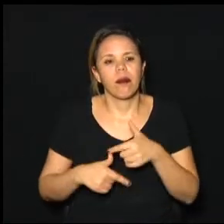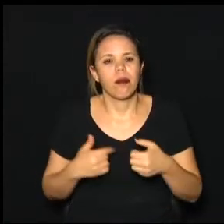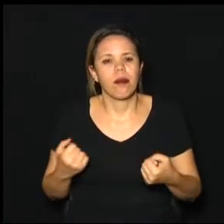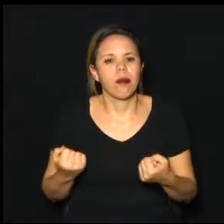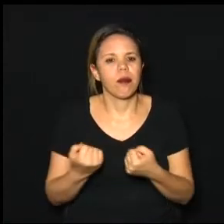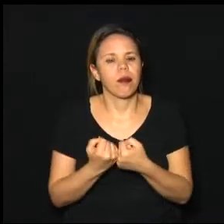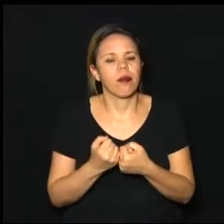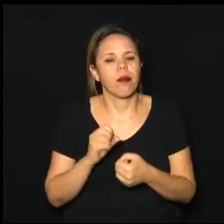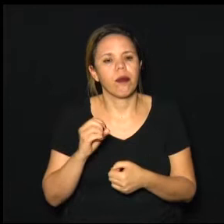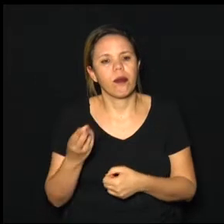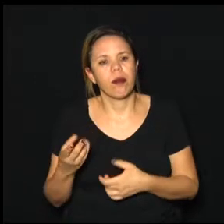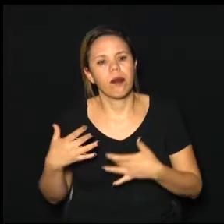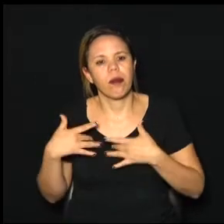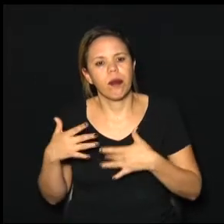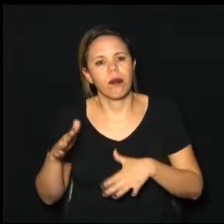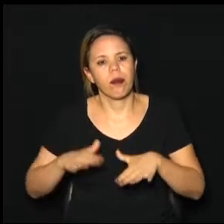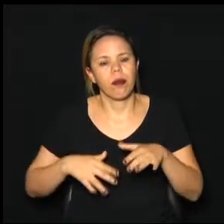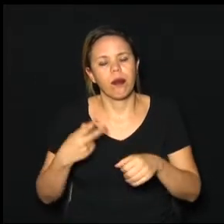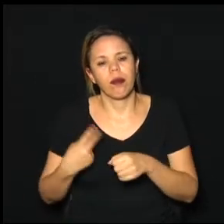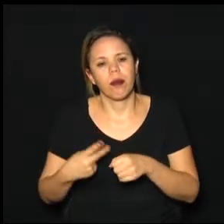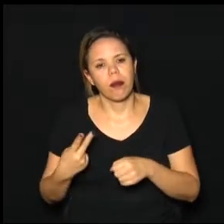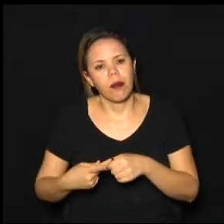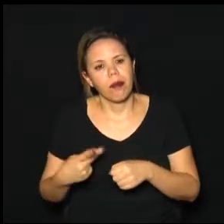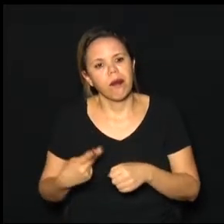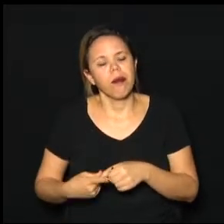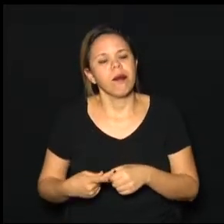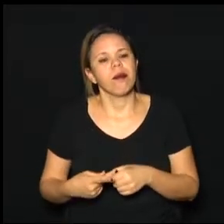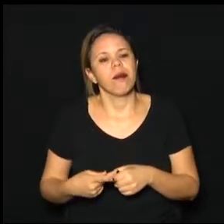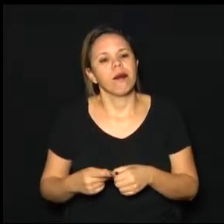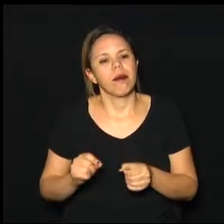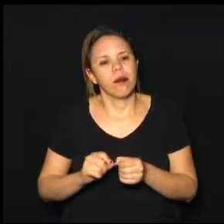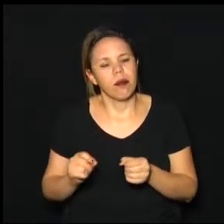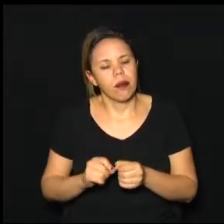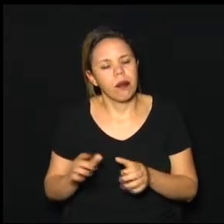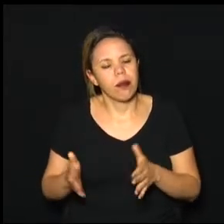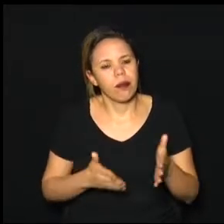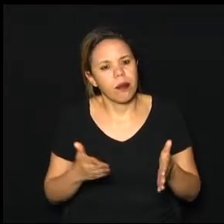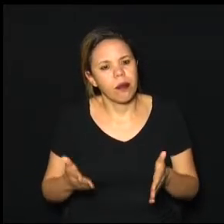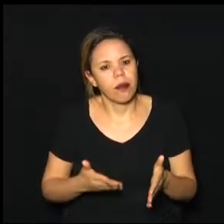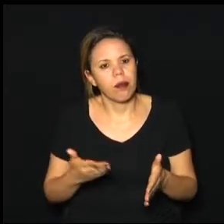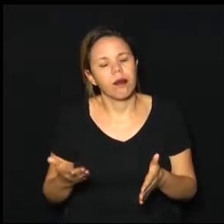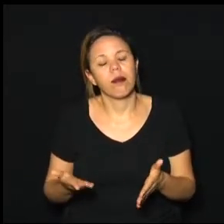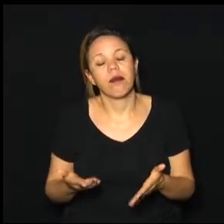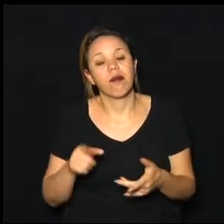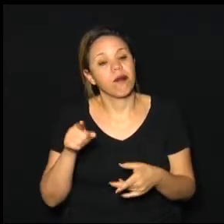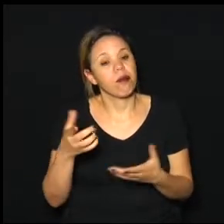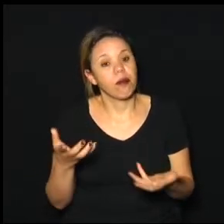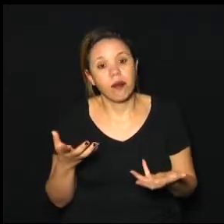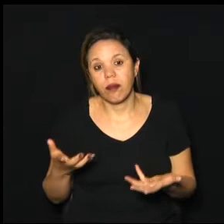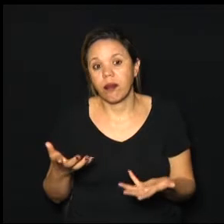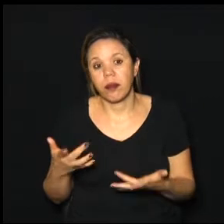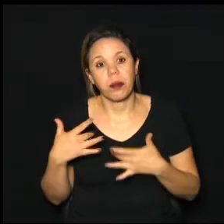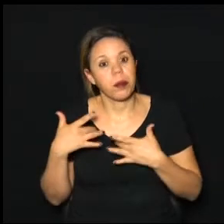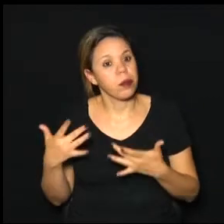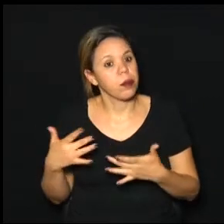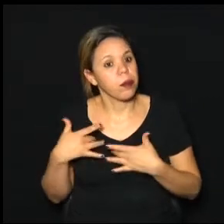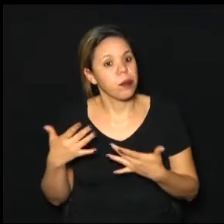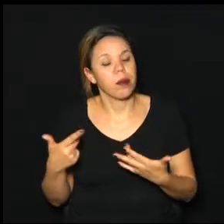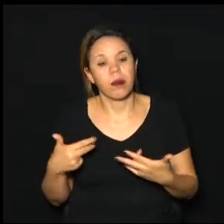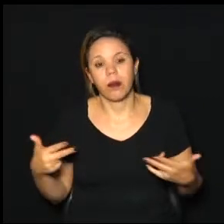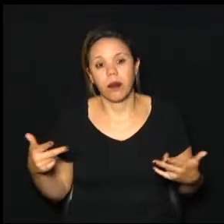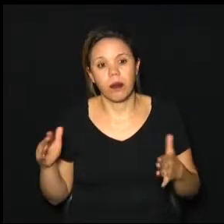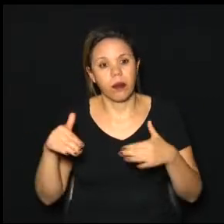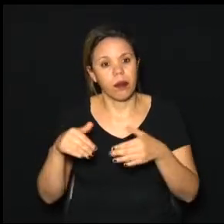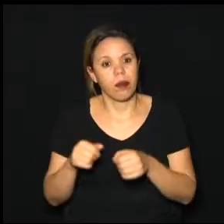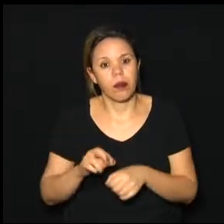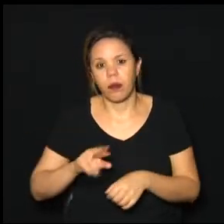quando você doa um produto que você produz, que você fabrica, enfim. Se você quiser fazer alguma doação desse tipo,